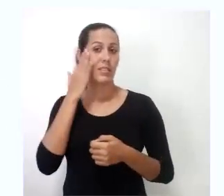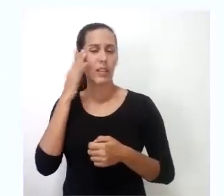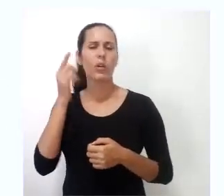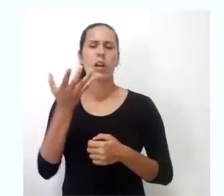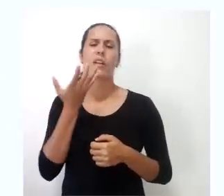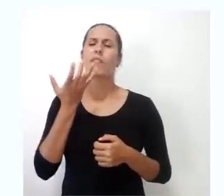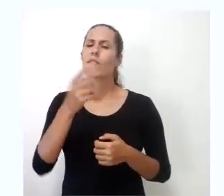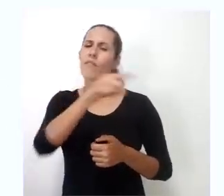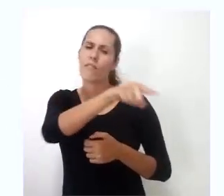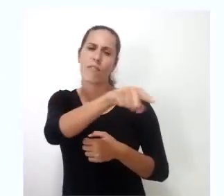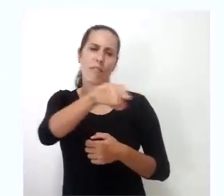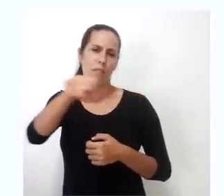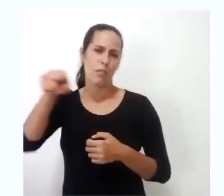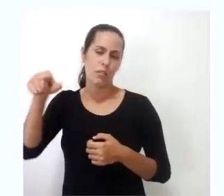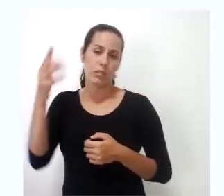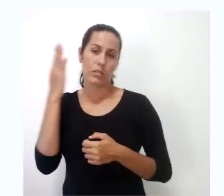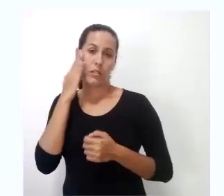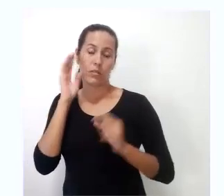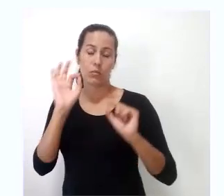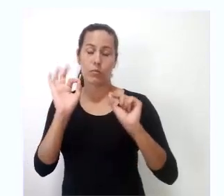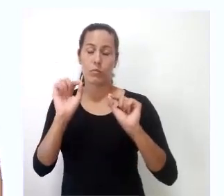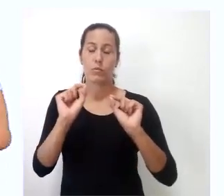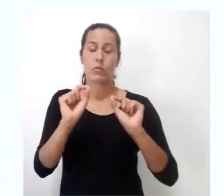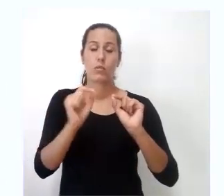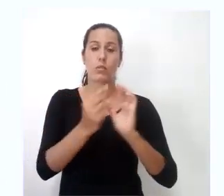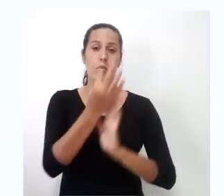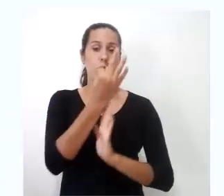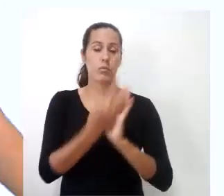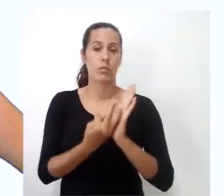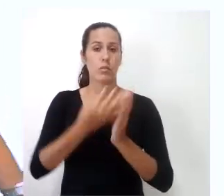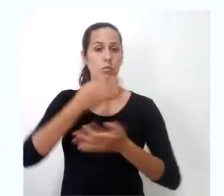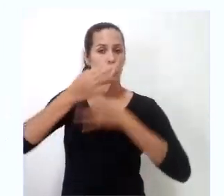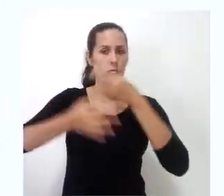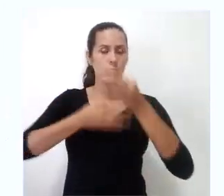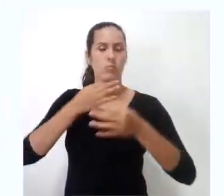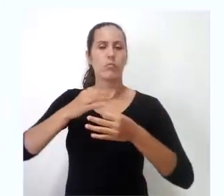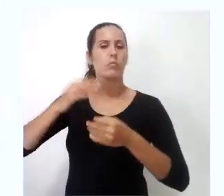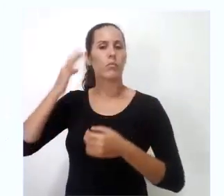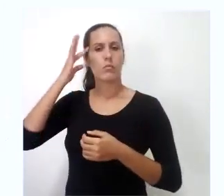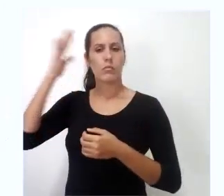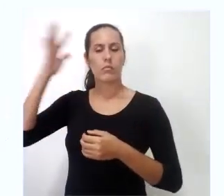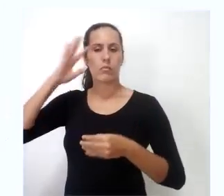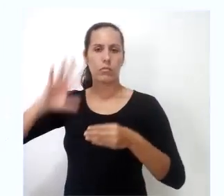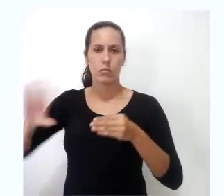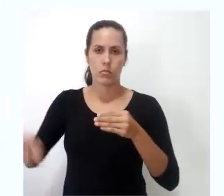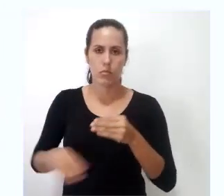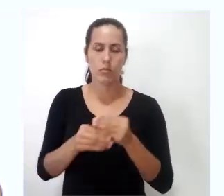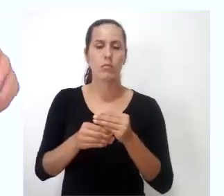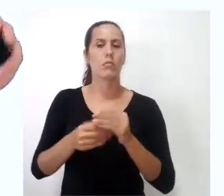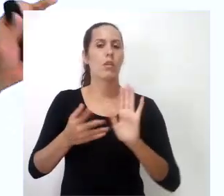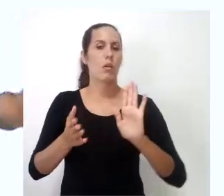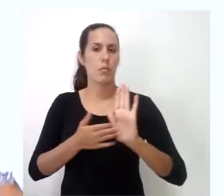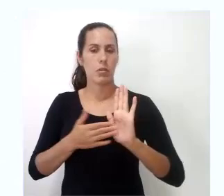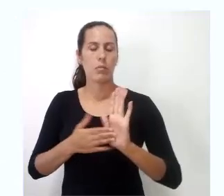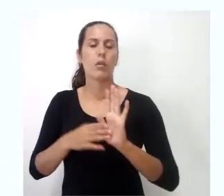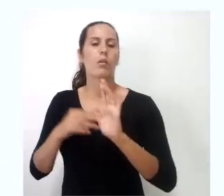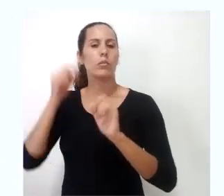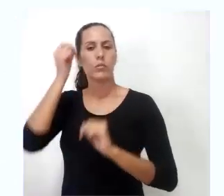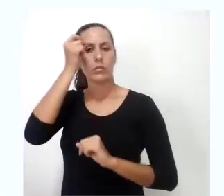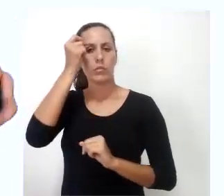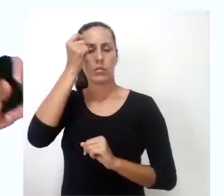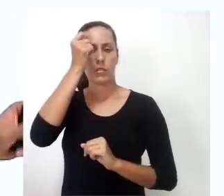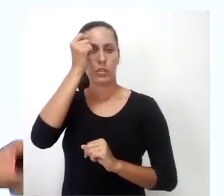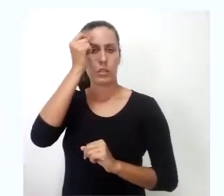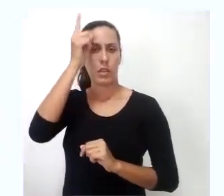você entenda, quero que você, estudante, entenda que um texto argumentativo é um texto fundamentado, ele tem um propósito, que